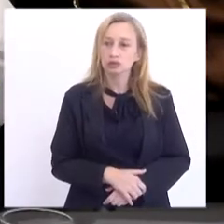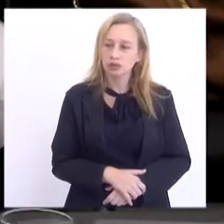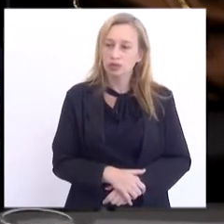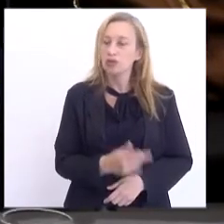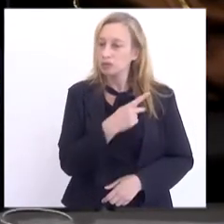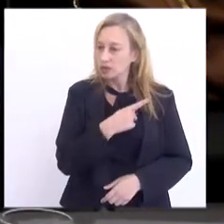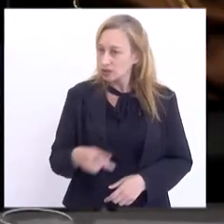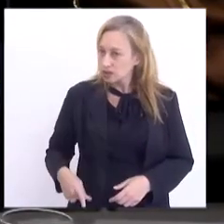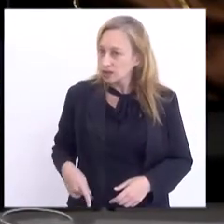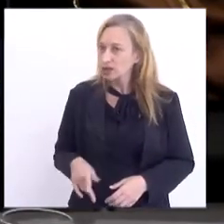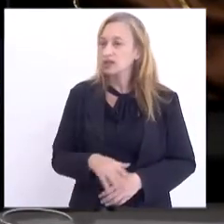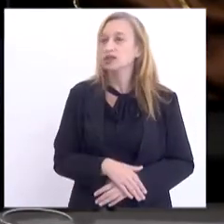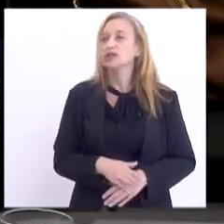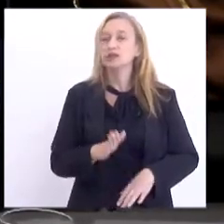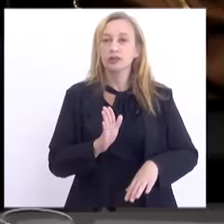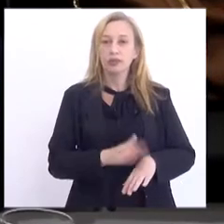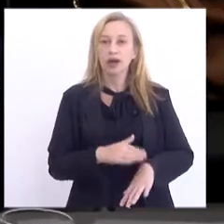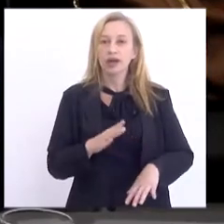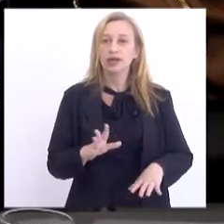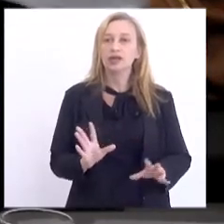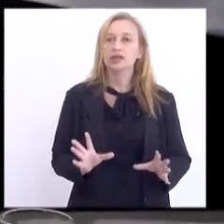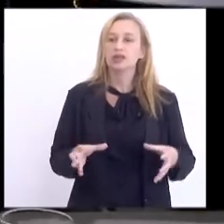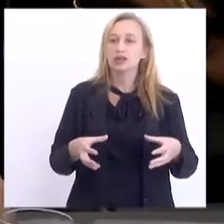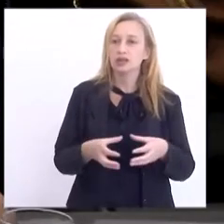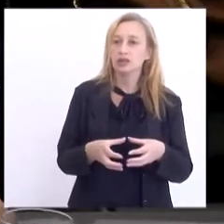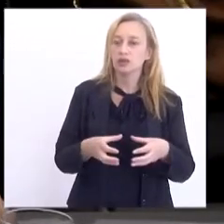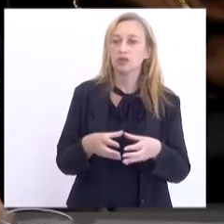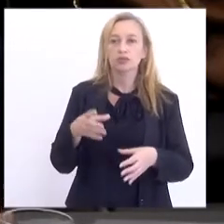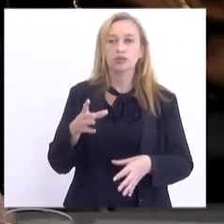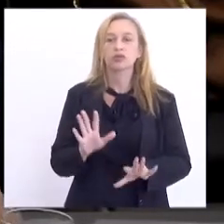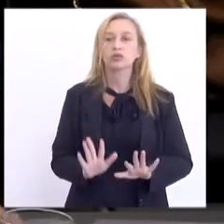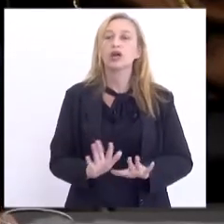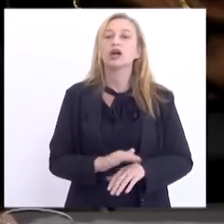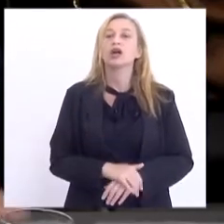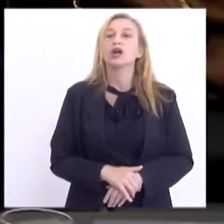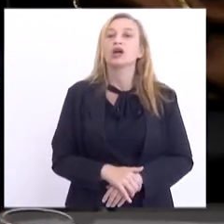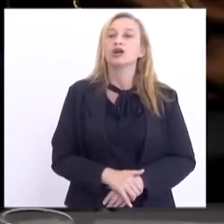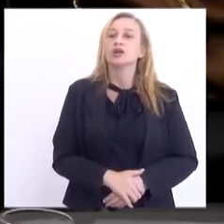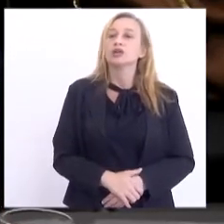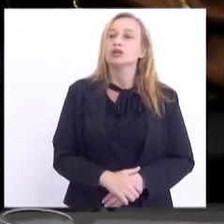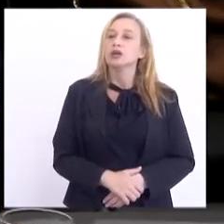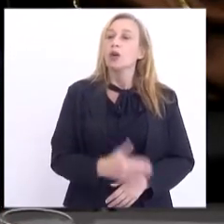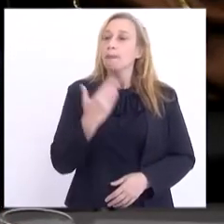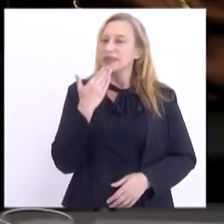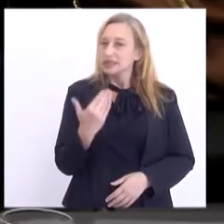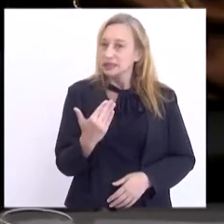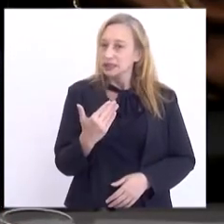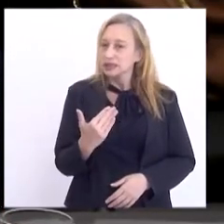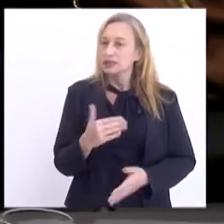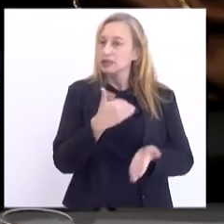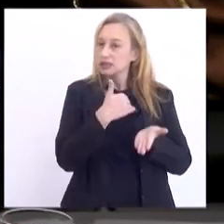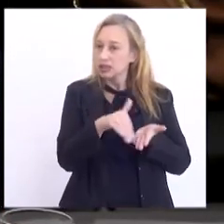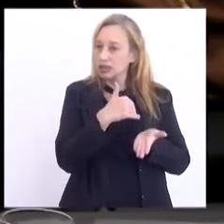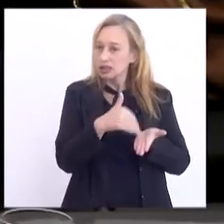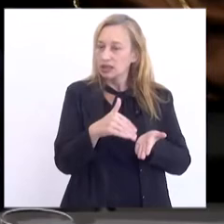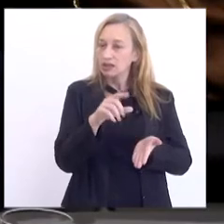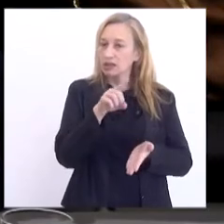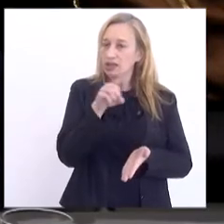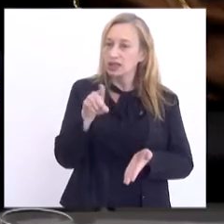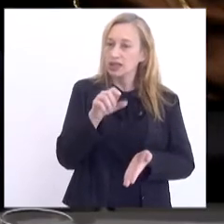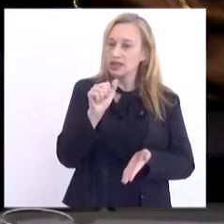presidente cumprimentar os demais membros aí repetitivo não eu eu fui eu pedi secretário os